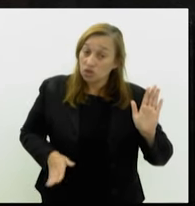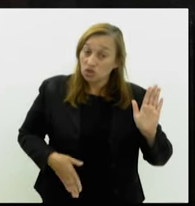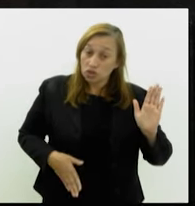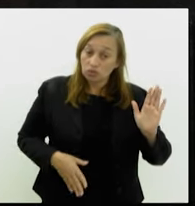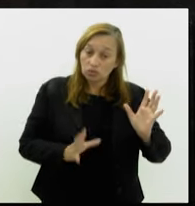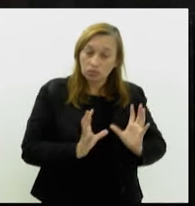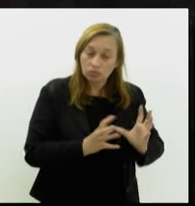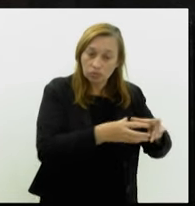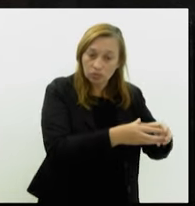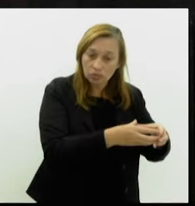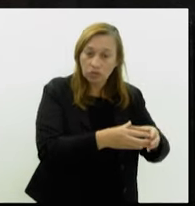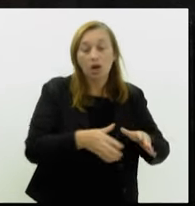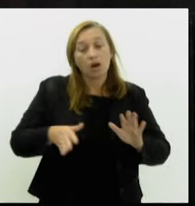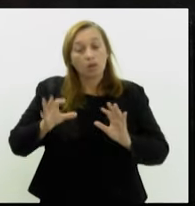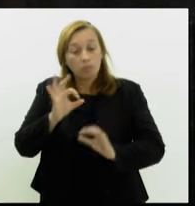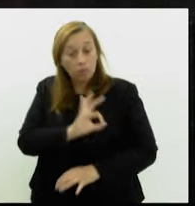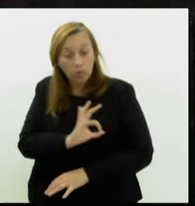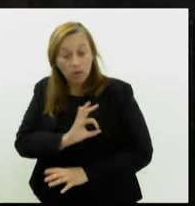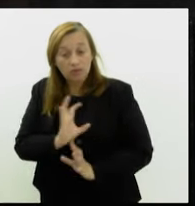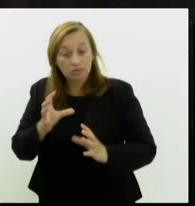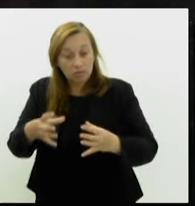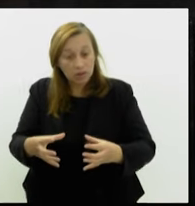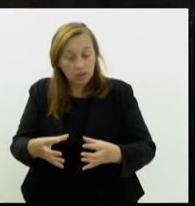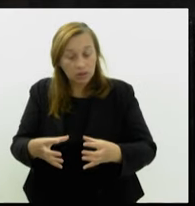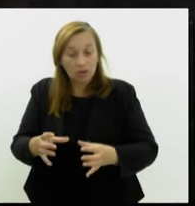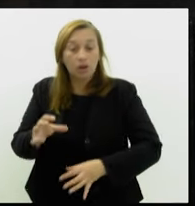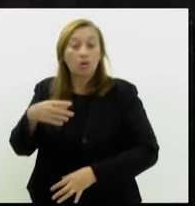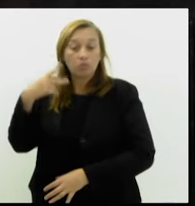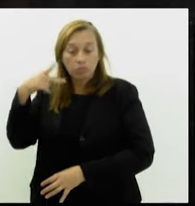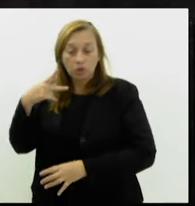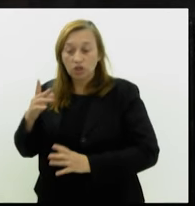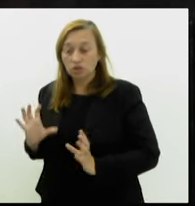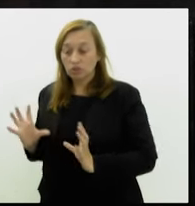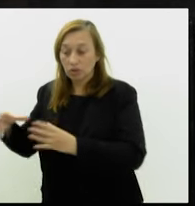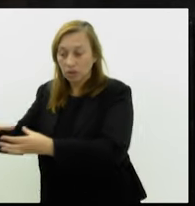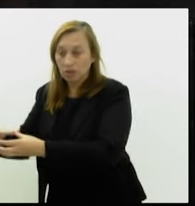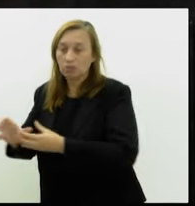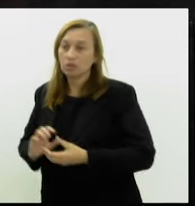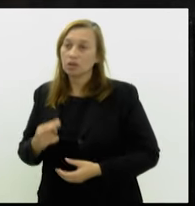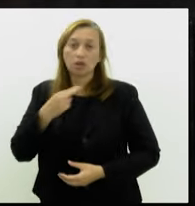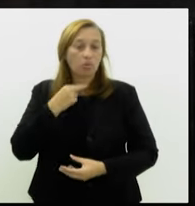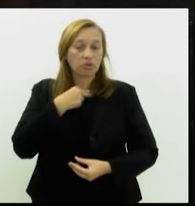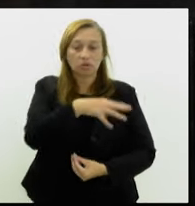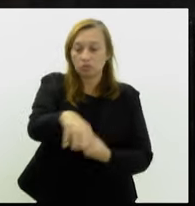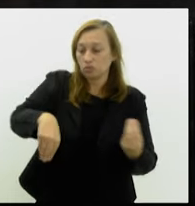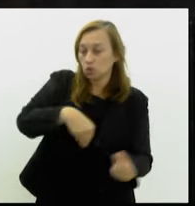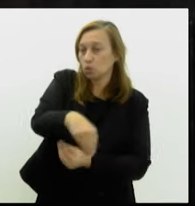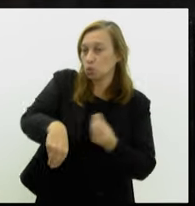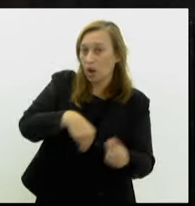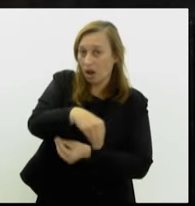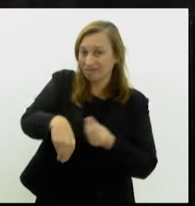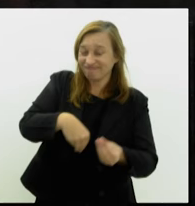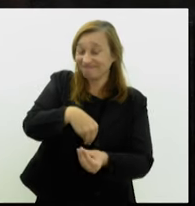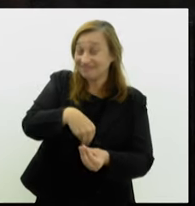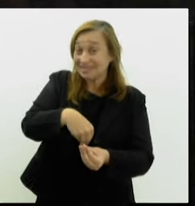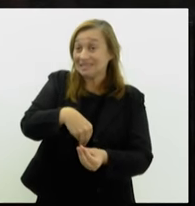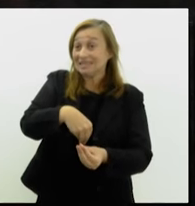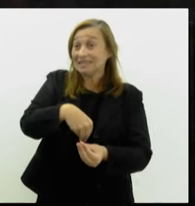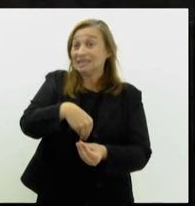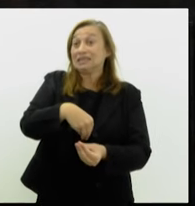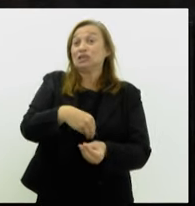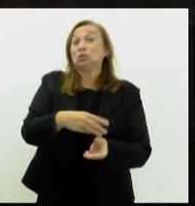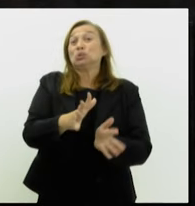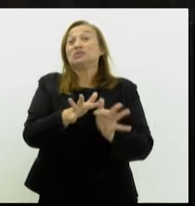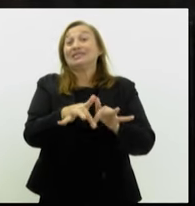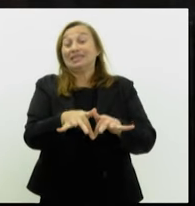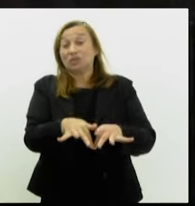bandido, polícia é polícia, político é político. Se misturar, o